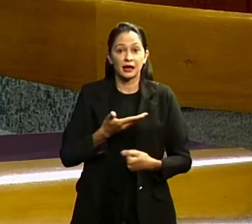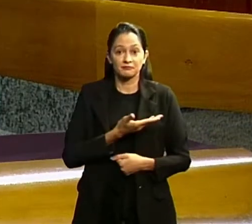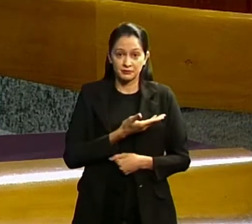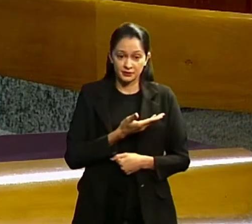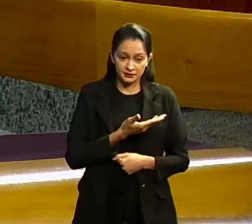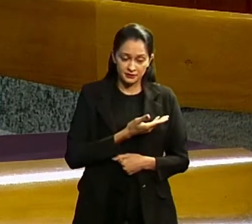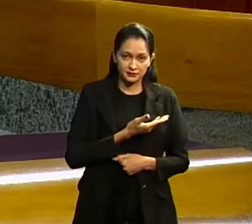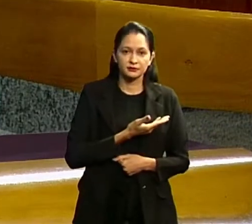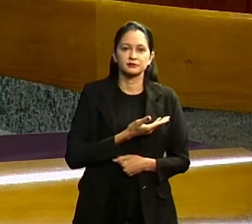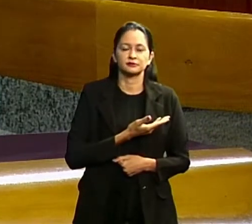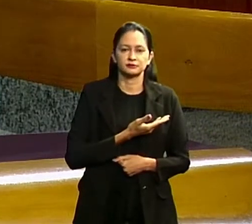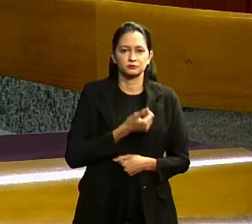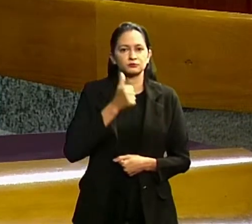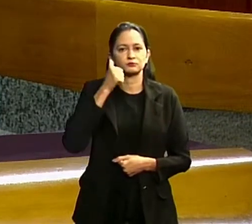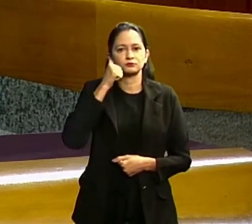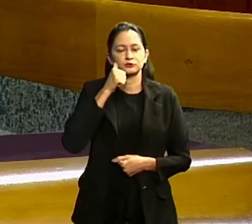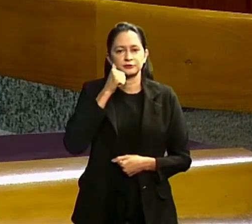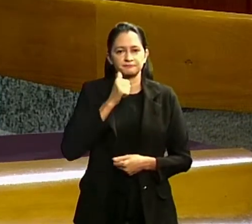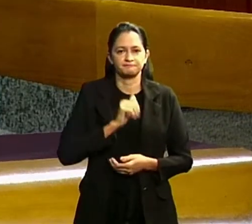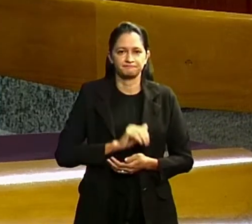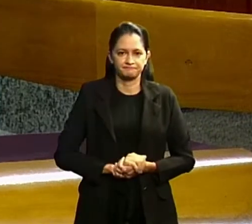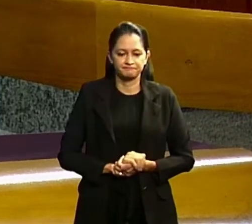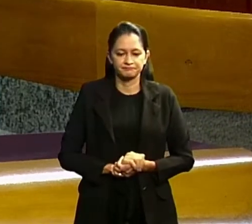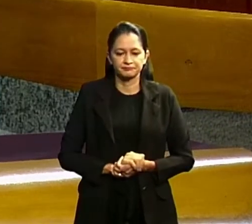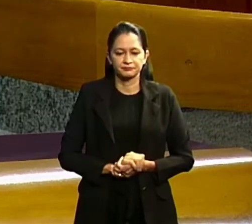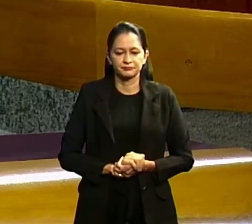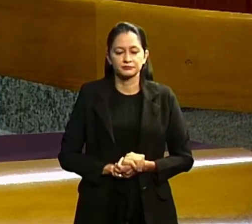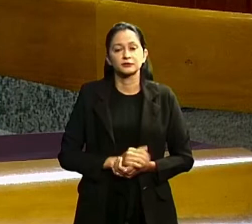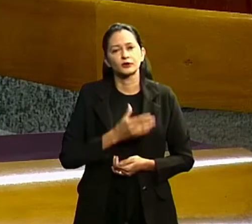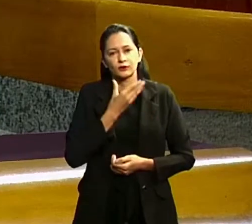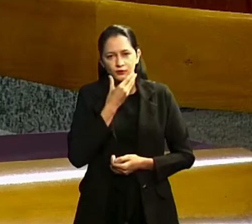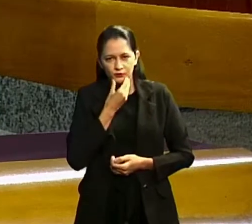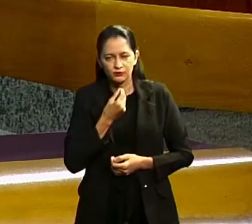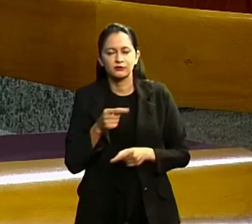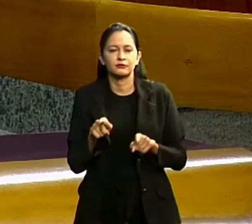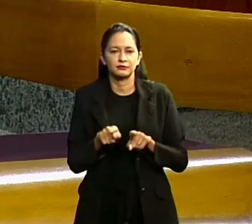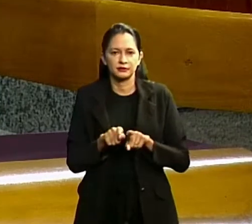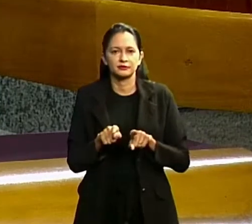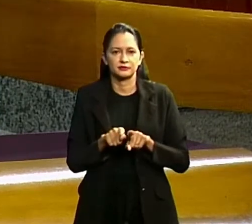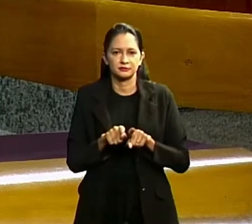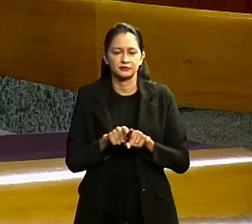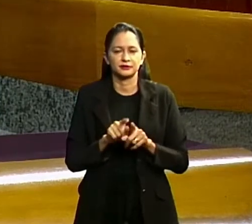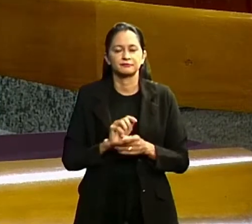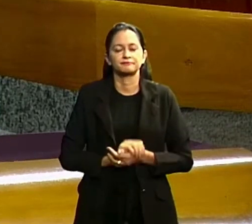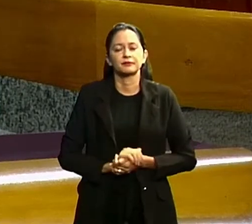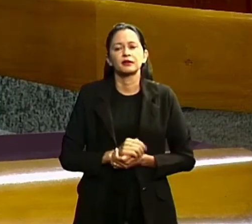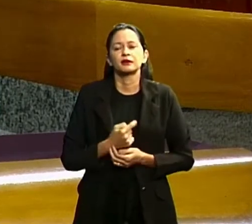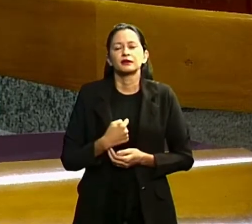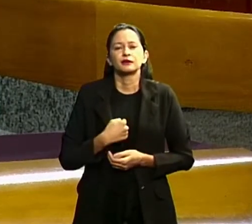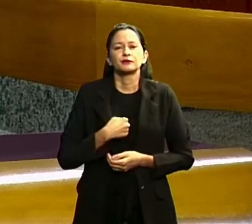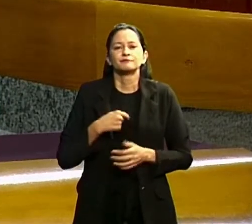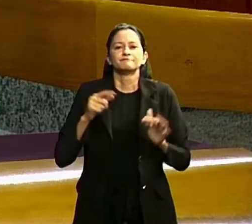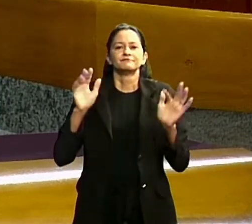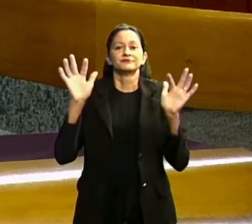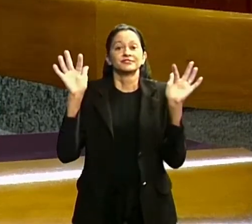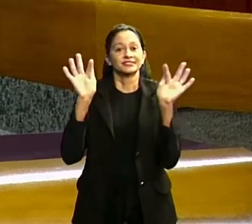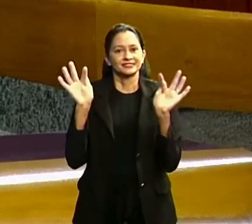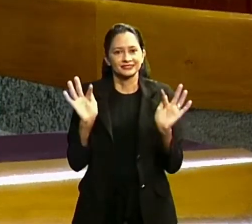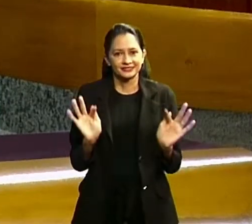amigas, mulheres, homens também. Eu fico